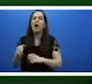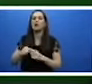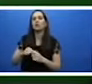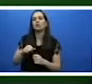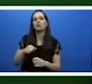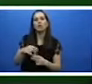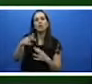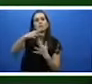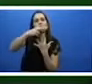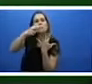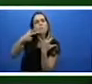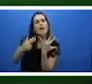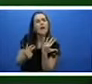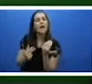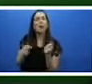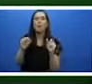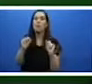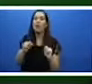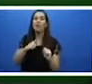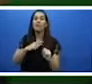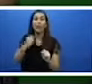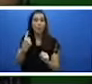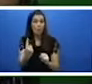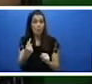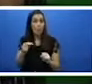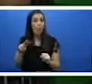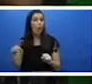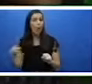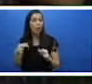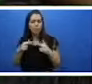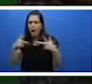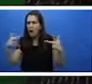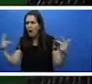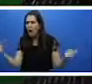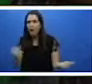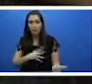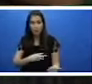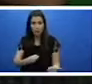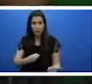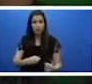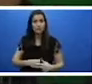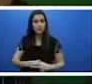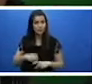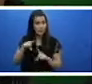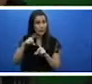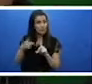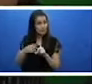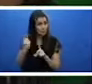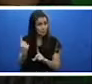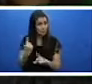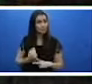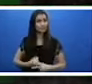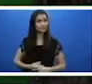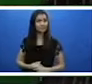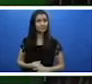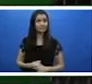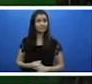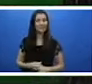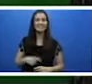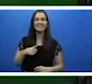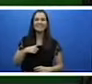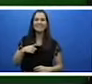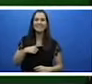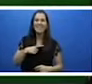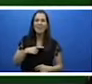ter um ou vários filhotes de uma mesma gestação. Há mamíferos que têm no corpo uma